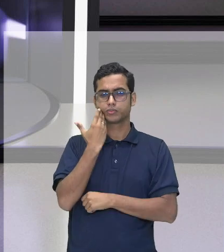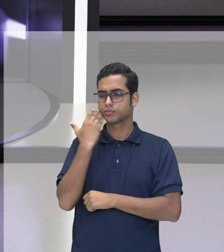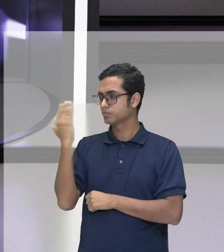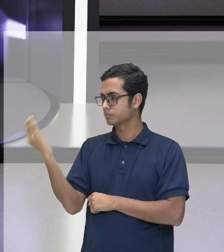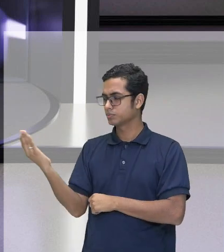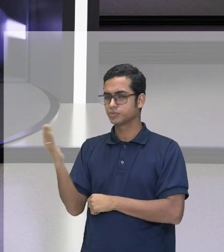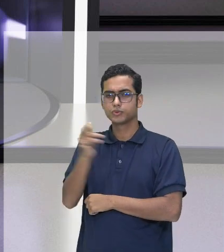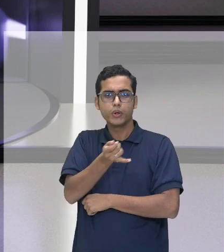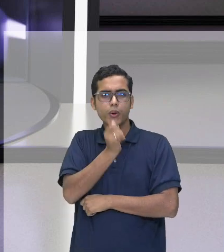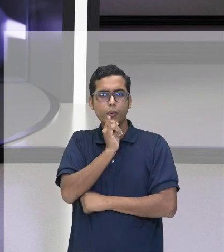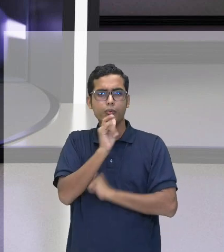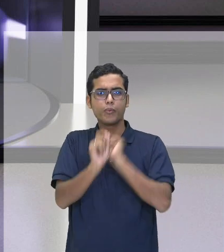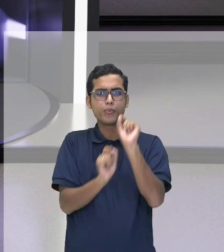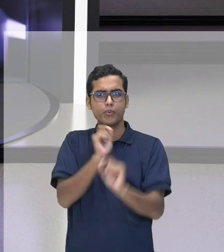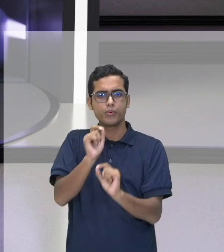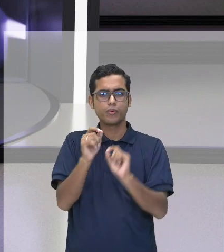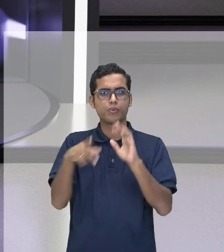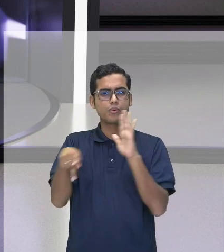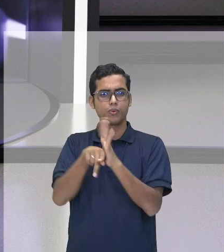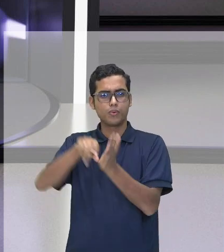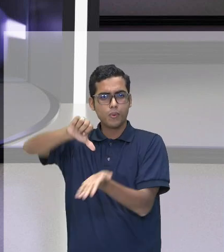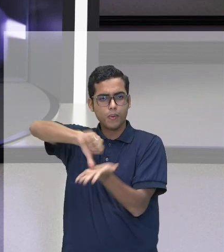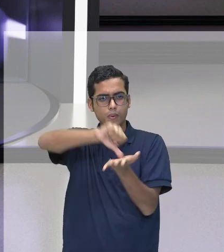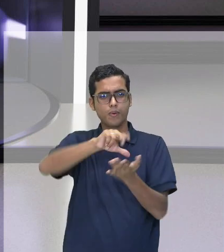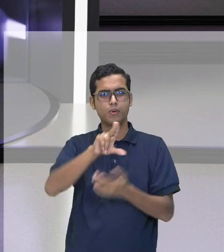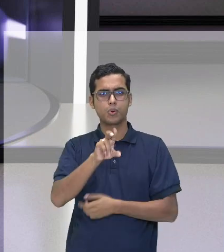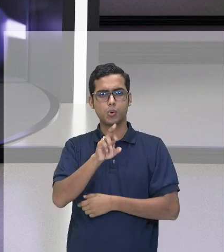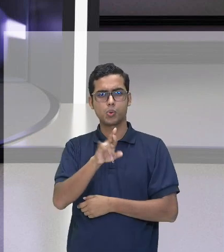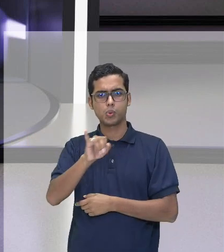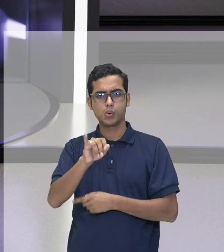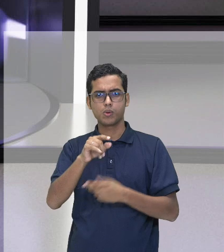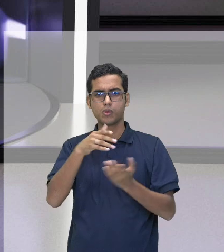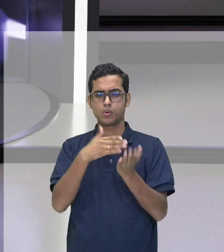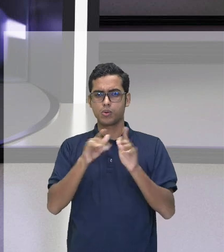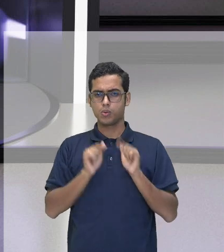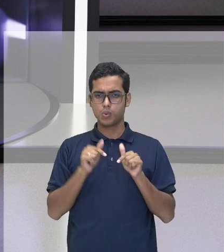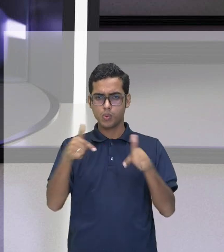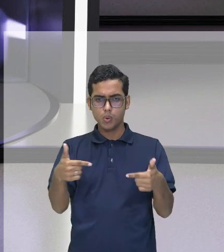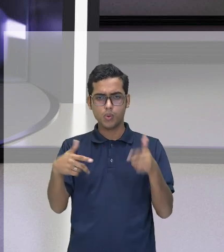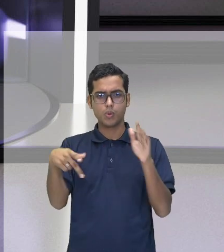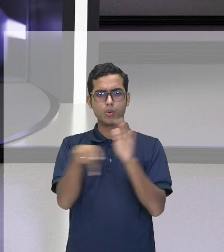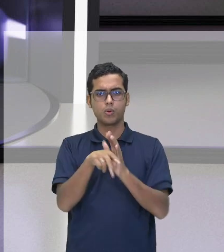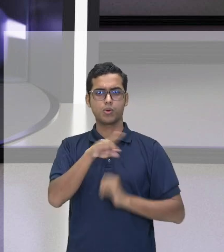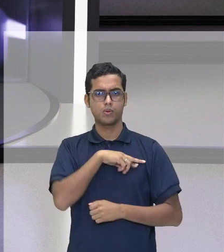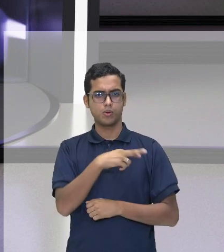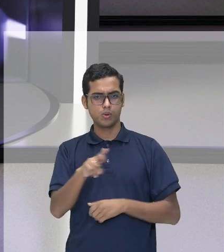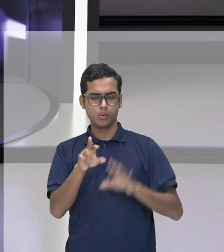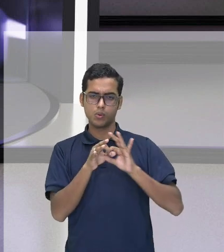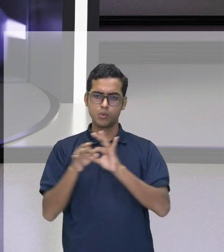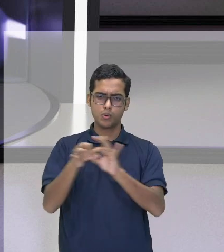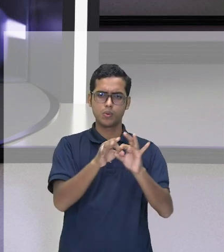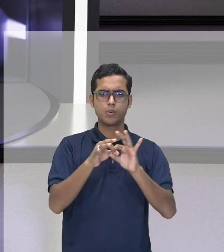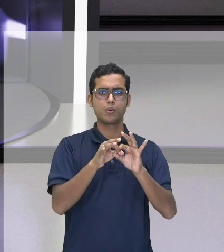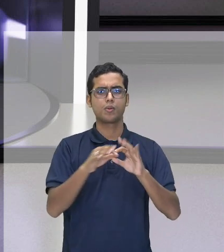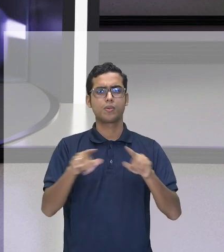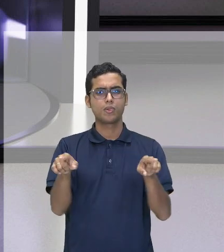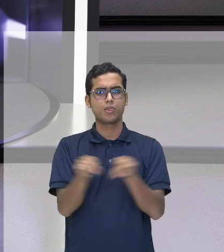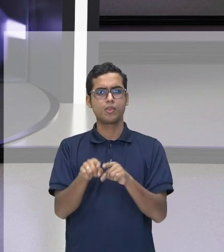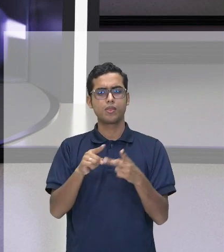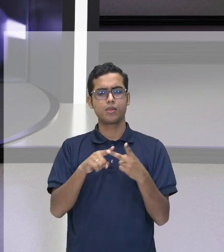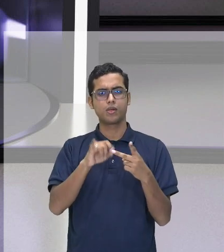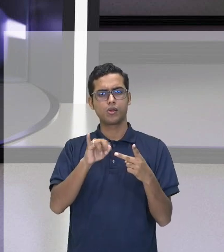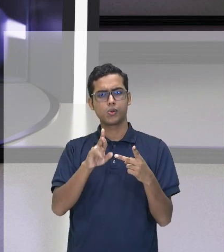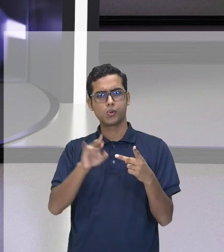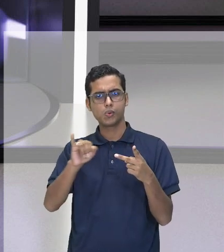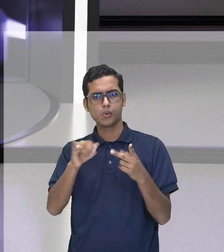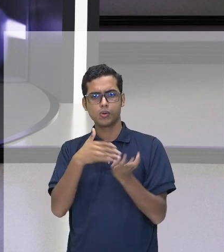de entidades como a URI, que é uma iniciativa interreligiosa unida, a IRI, que é a